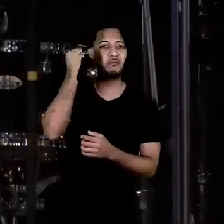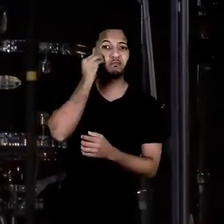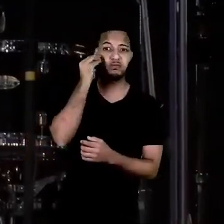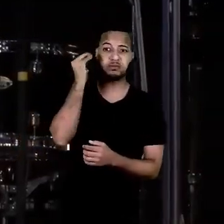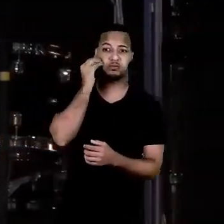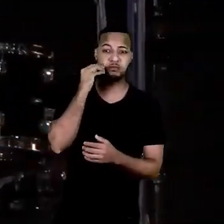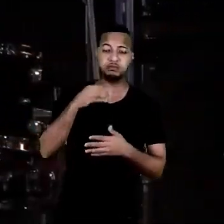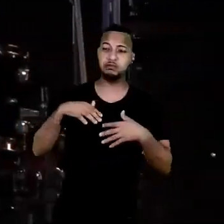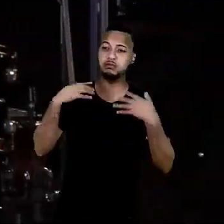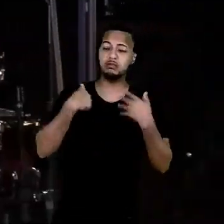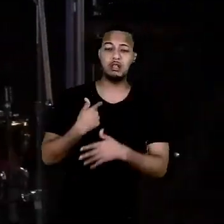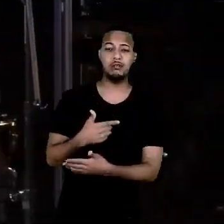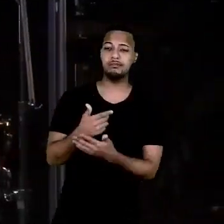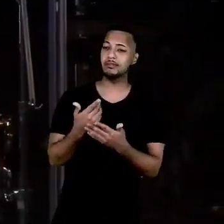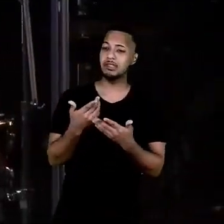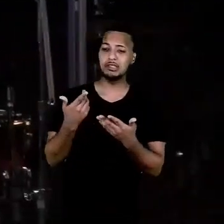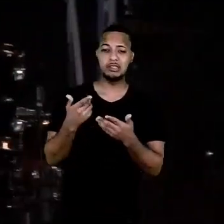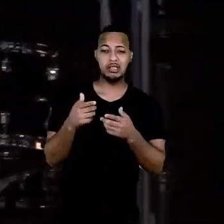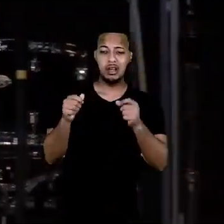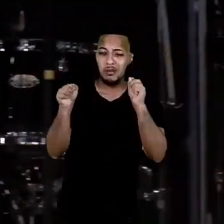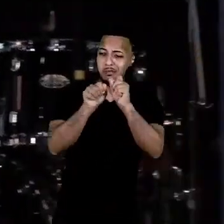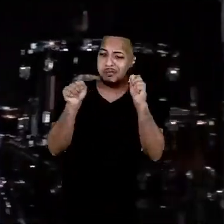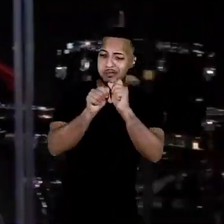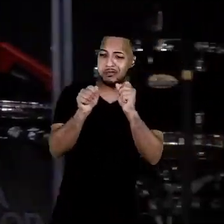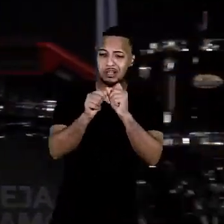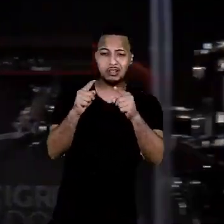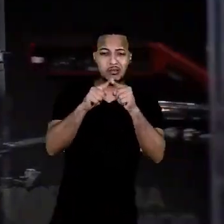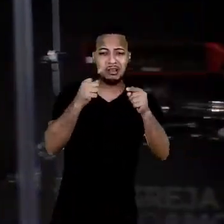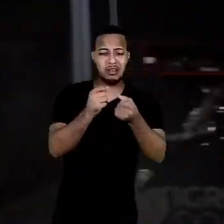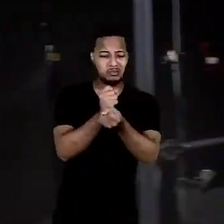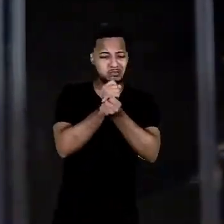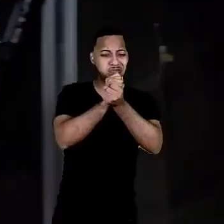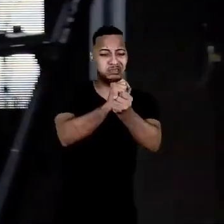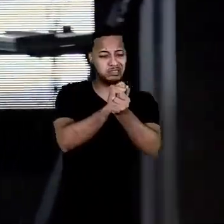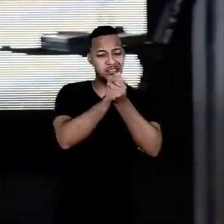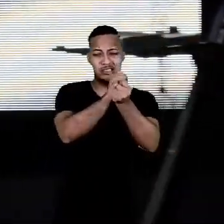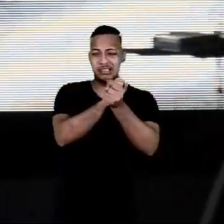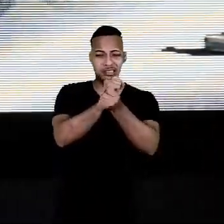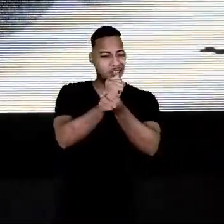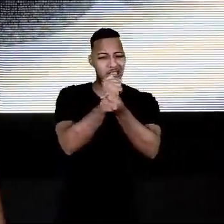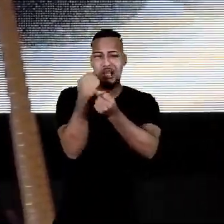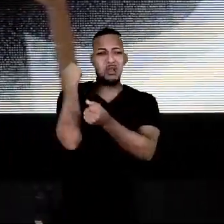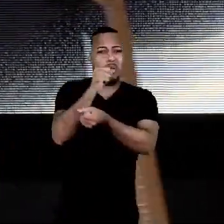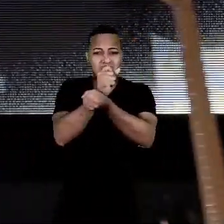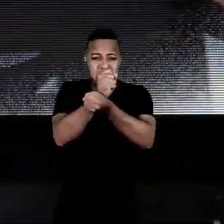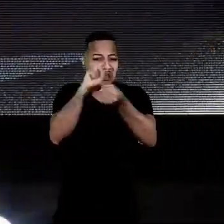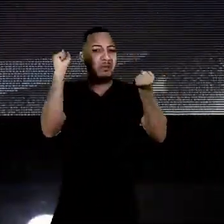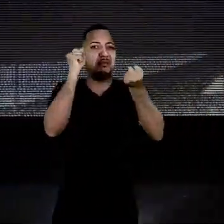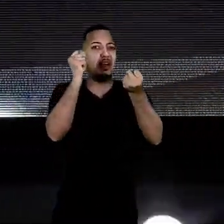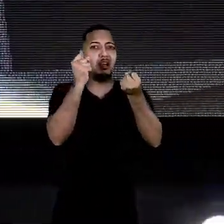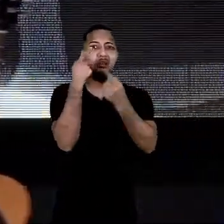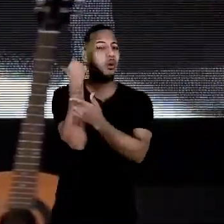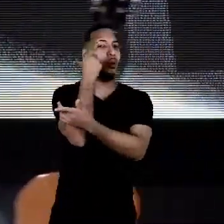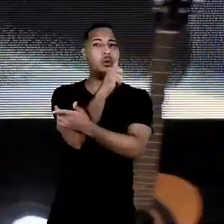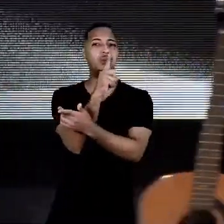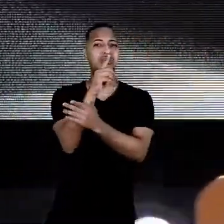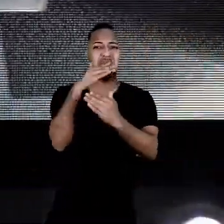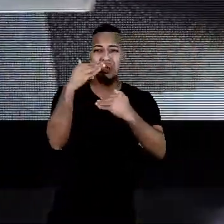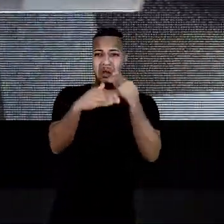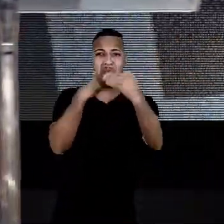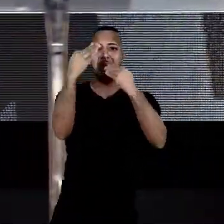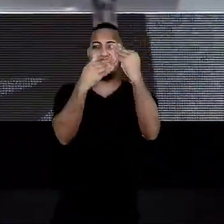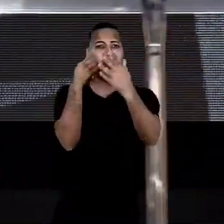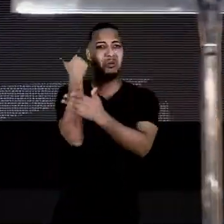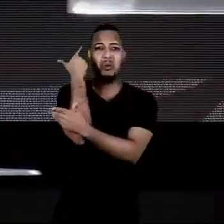mas eu não consigo, sabe, me soltar. Eu não consigo me libertar. Eu não consigo progredir. Eu